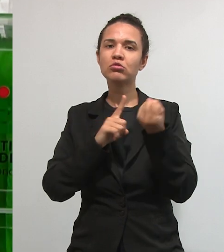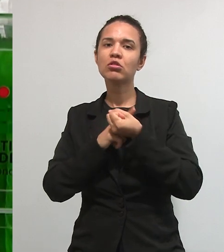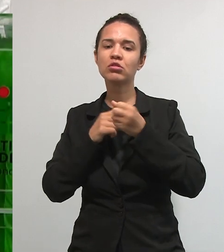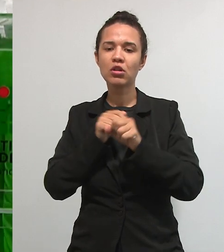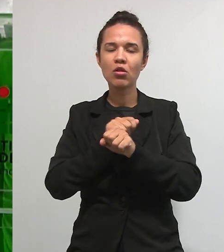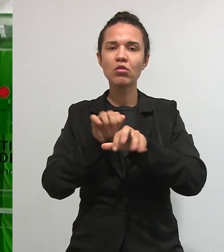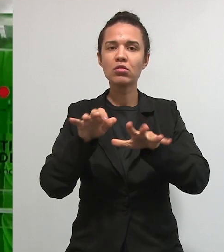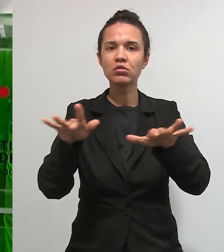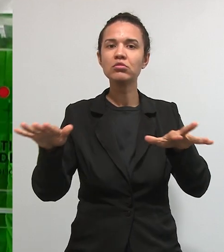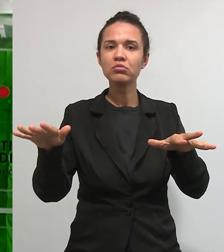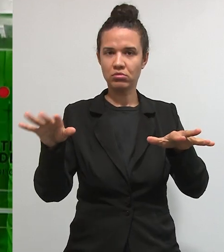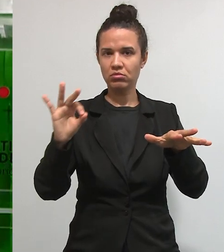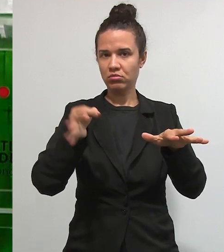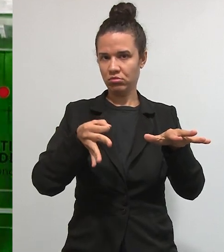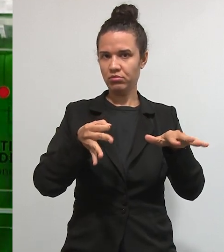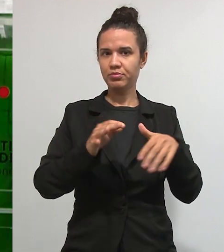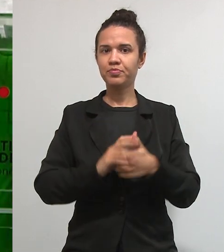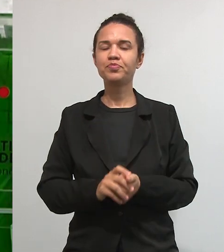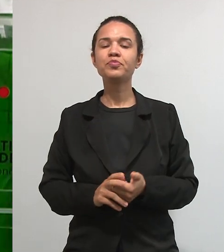social, tá?